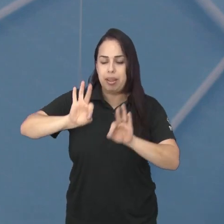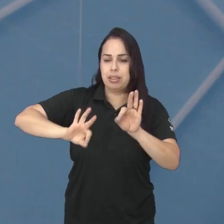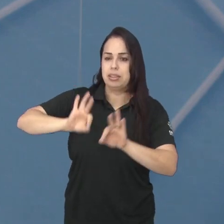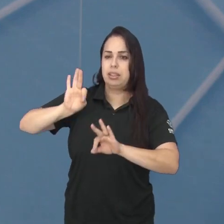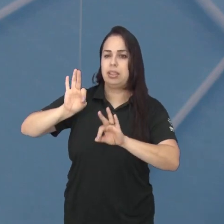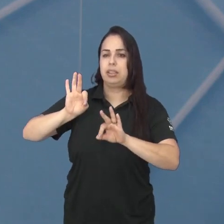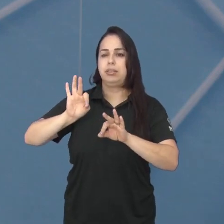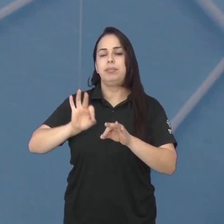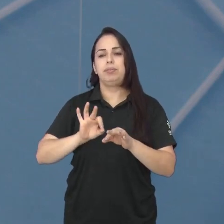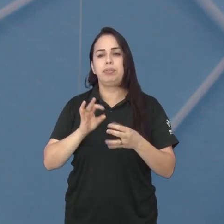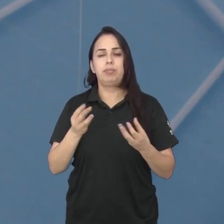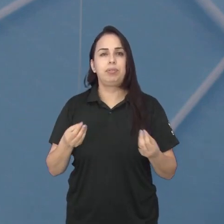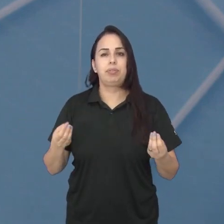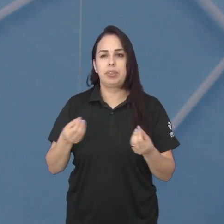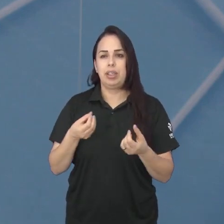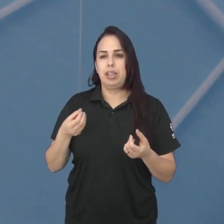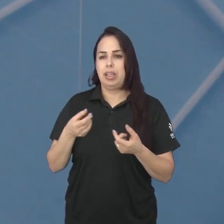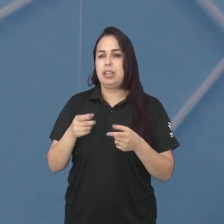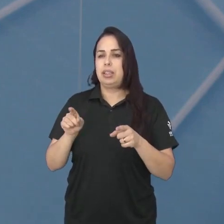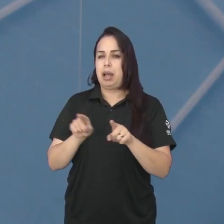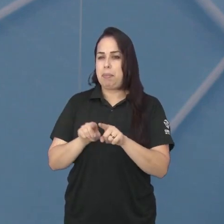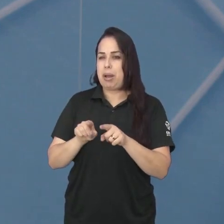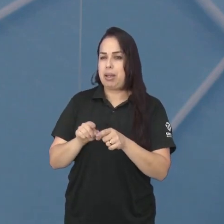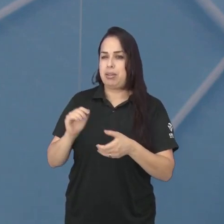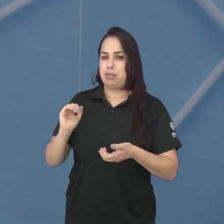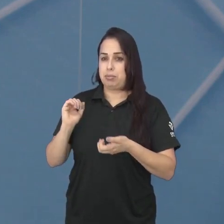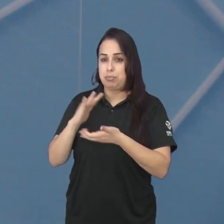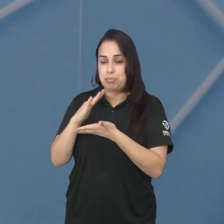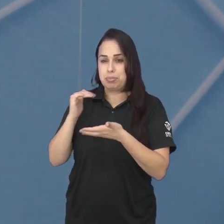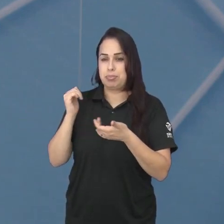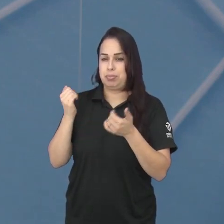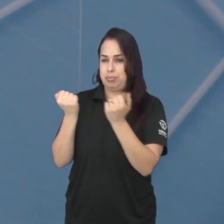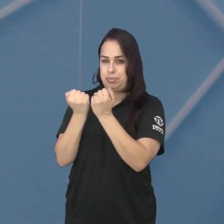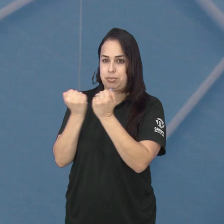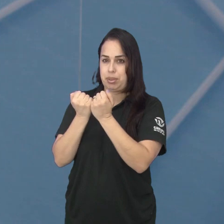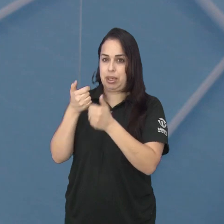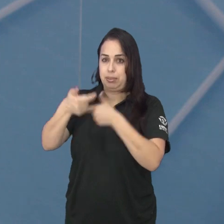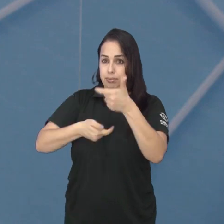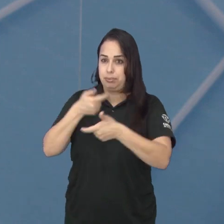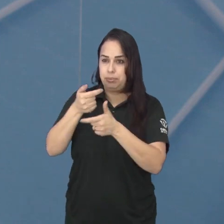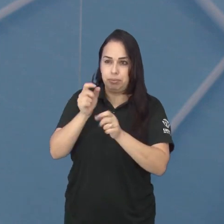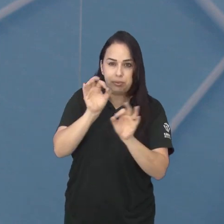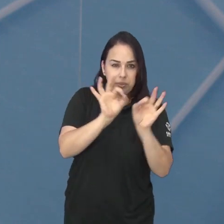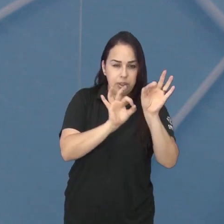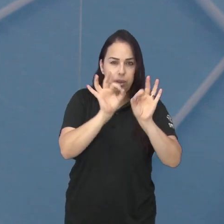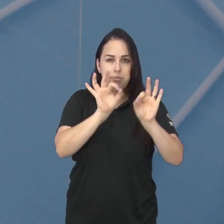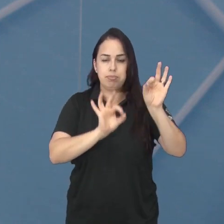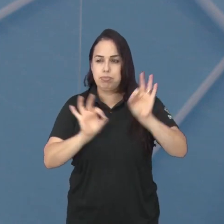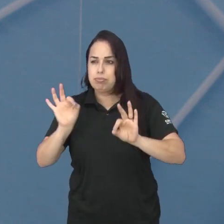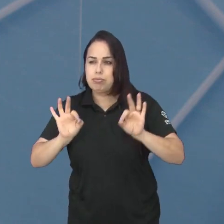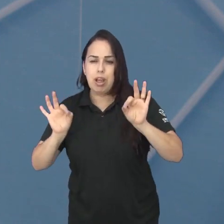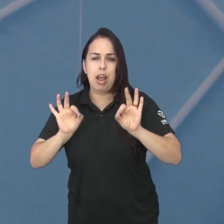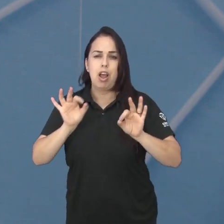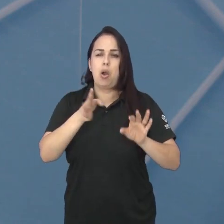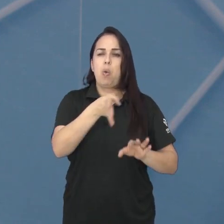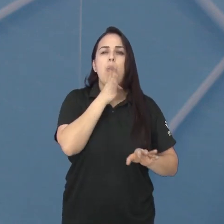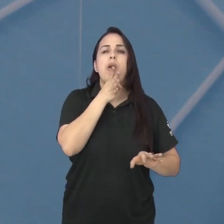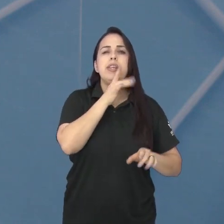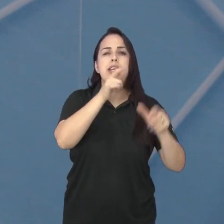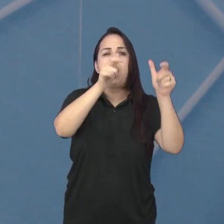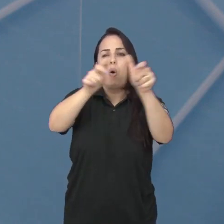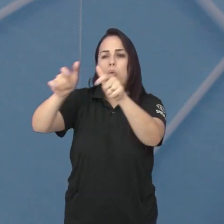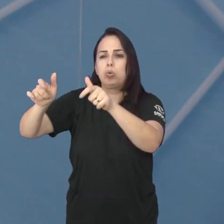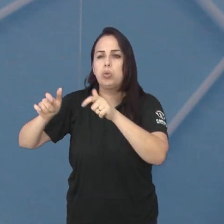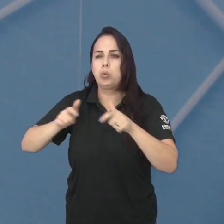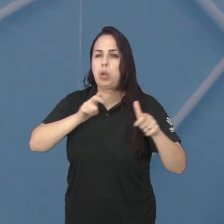trabalho, né, que é particular da Defesa Civil, que é o mapeamento, que é a classificação de risco, né, conhecer as áreas, conhecer